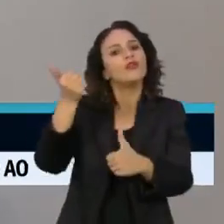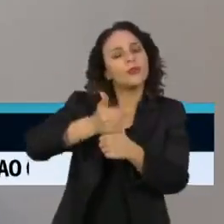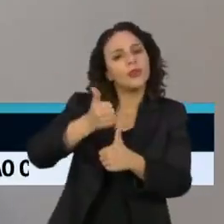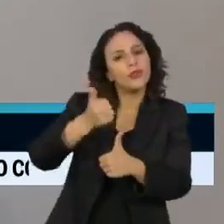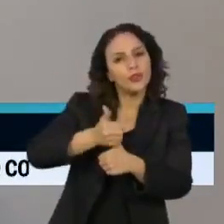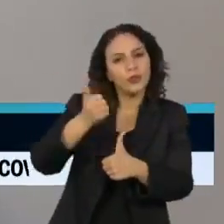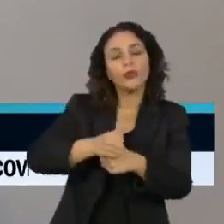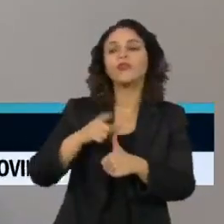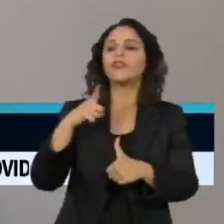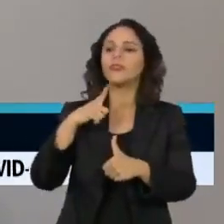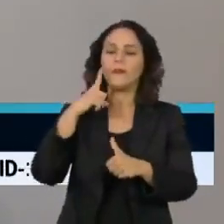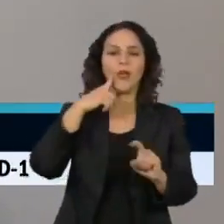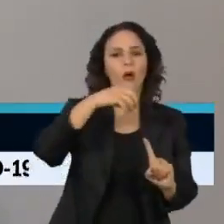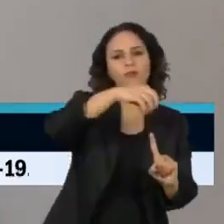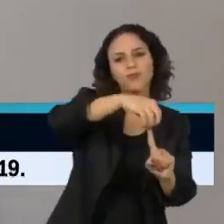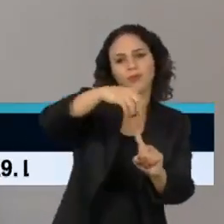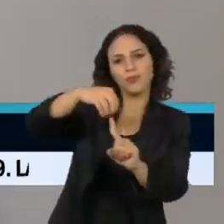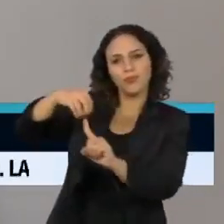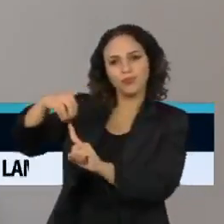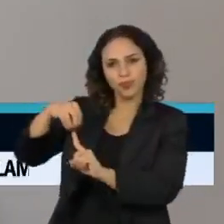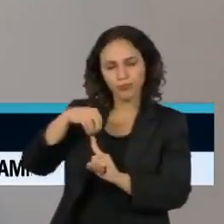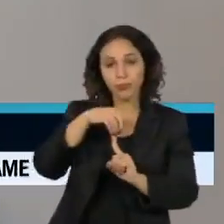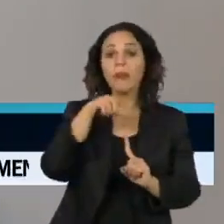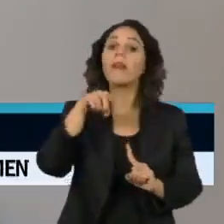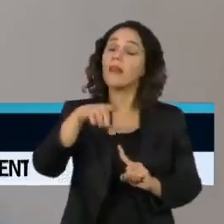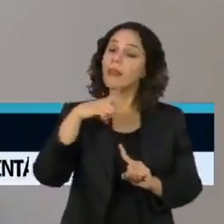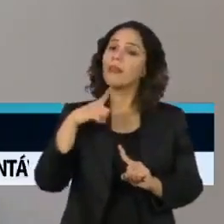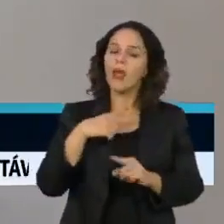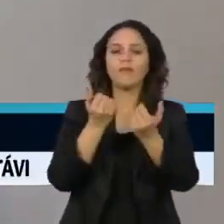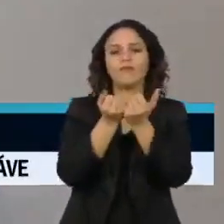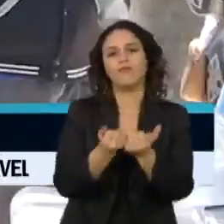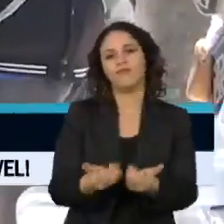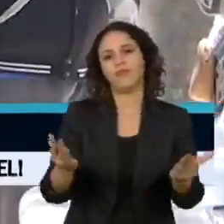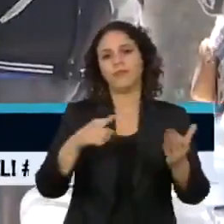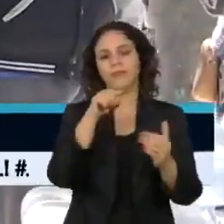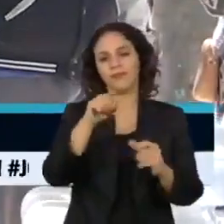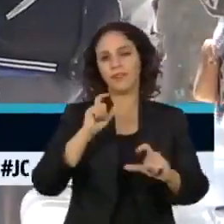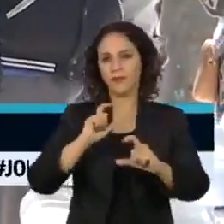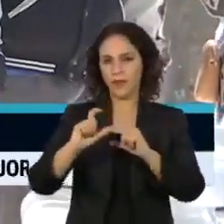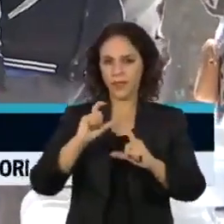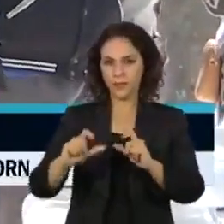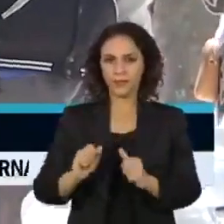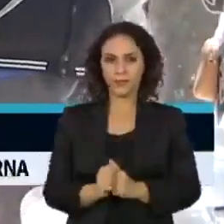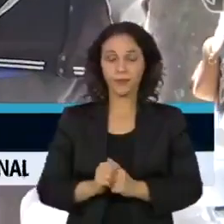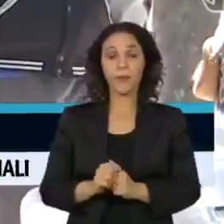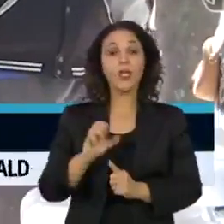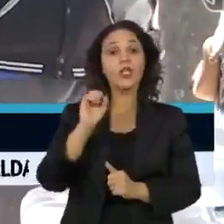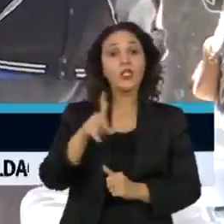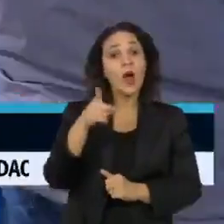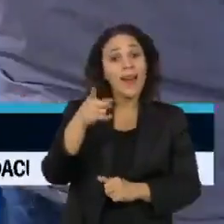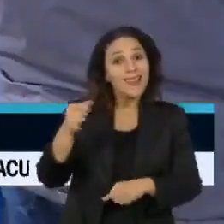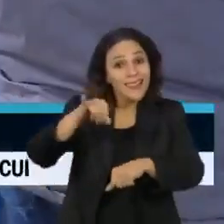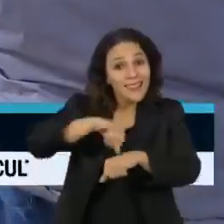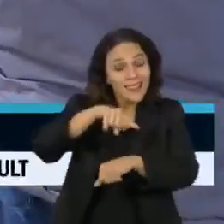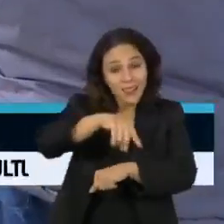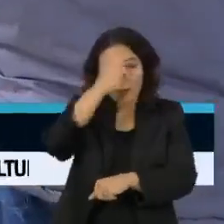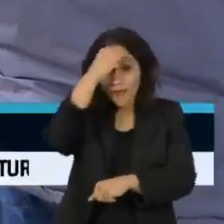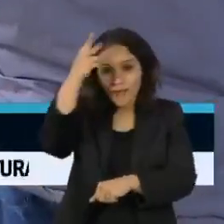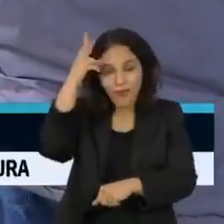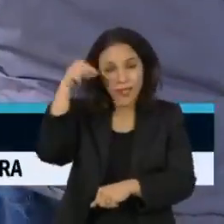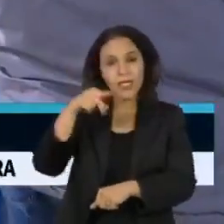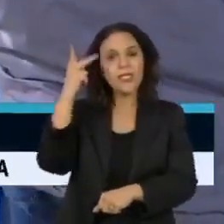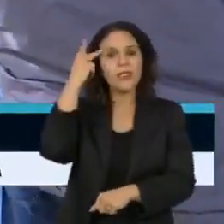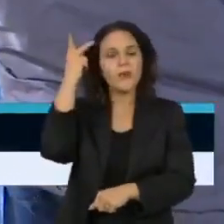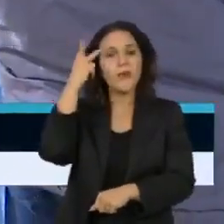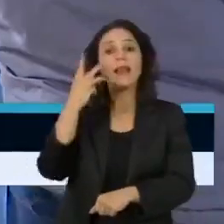árbitros que já estarão com as doses disponíveis da fazer somente uni em São Paulo tem